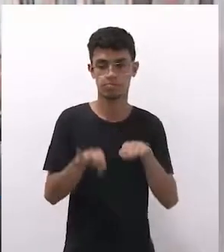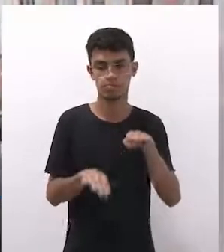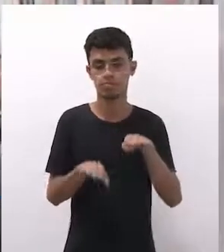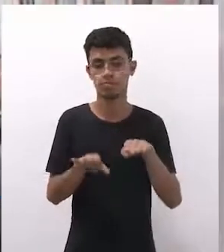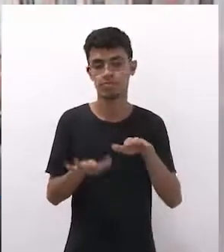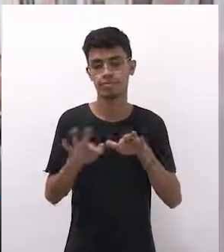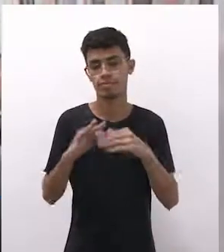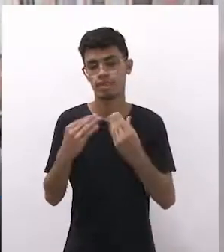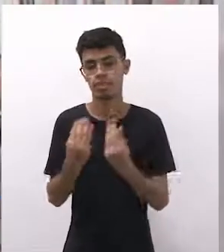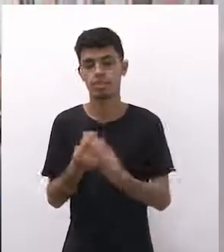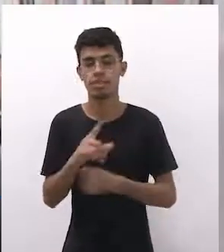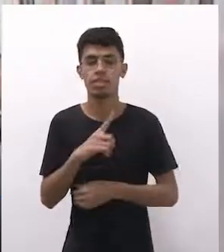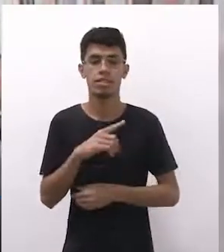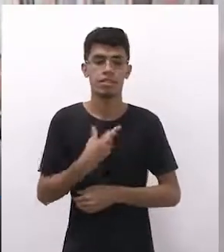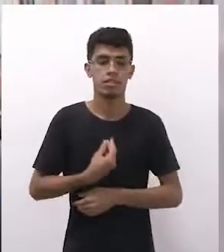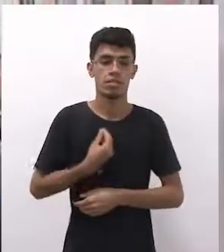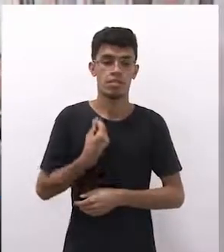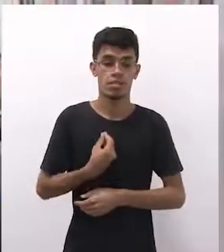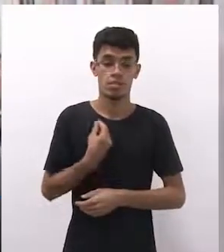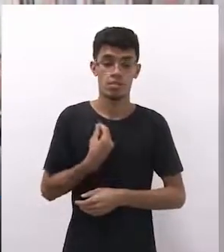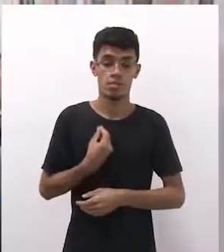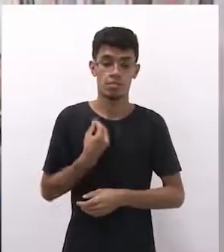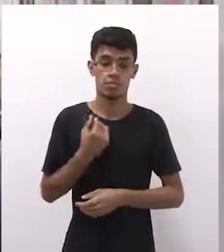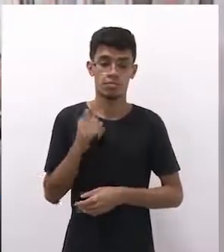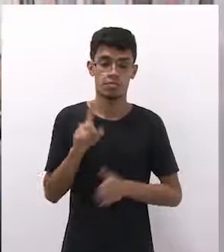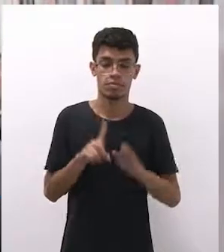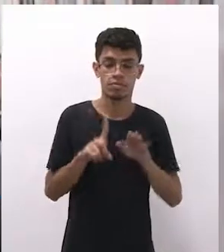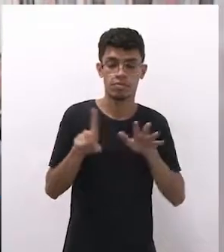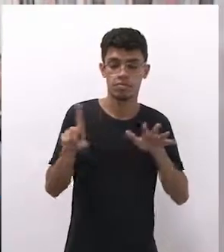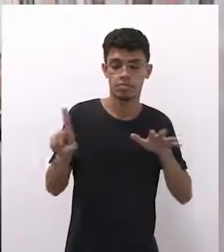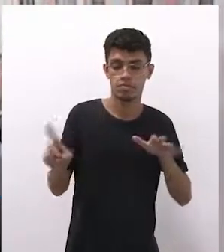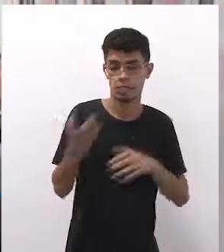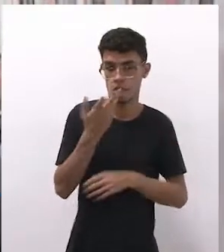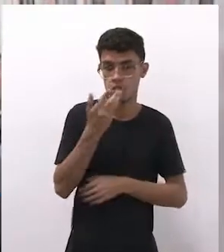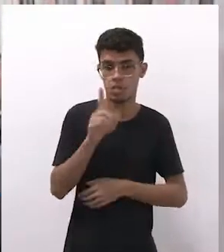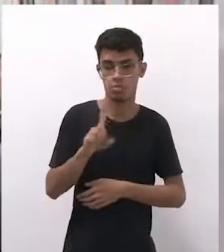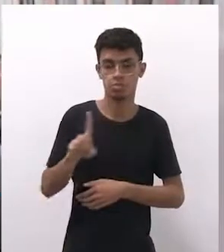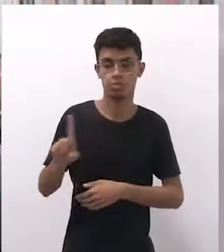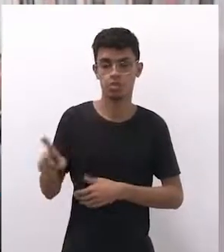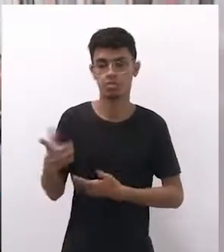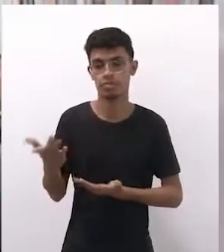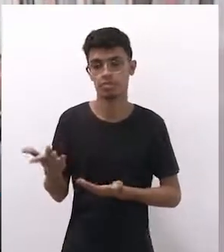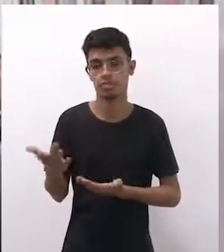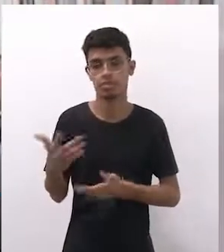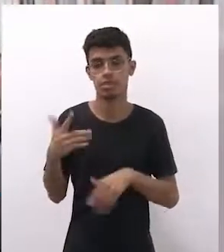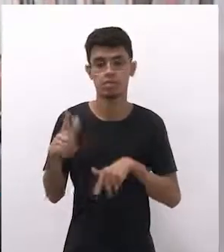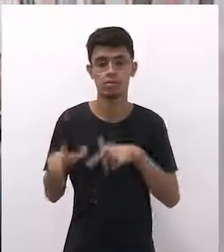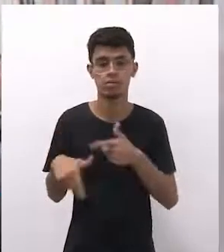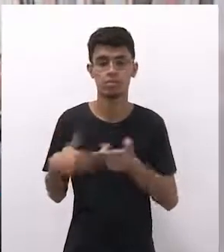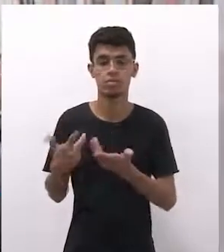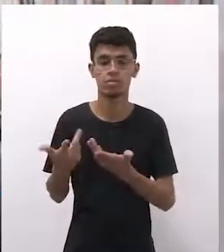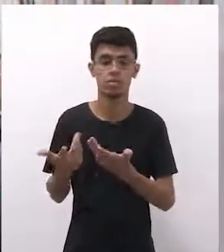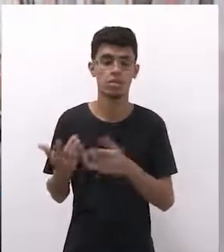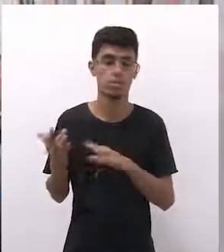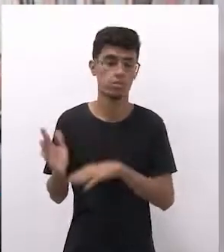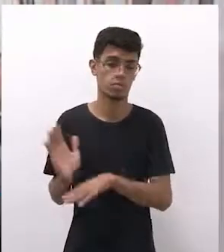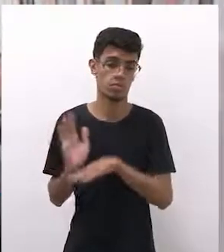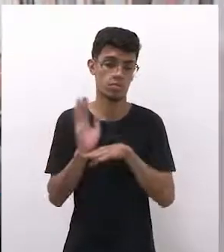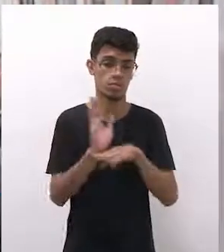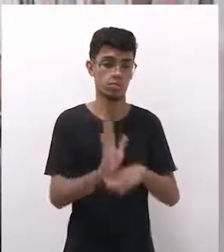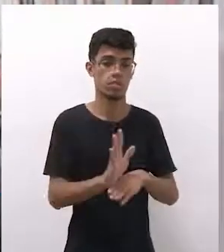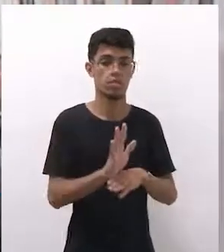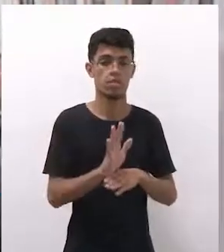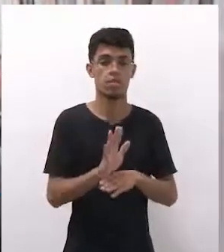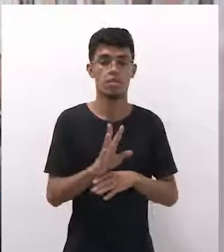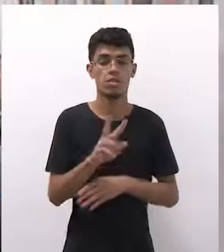nessa situação e acabam incluindo essas crianças para compor, né? Compor renda, ajuda, né? Os professores